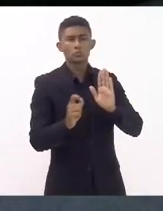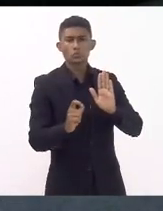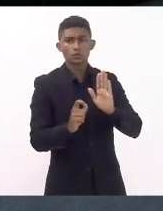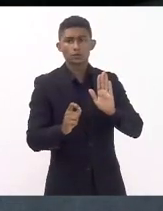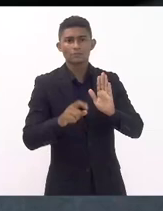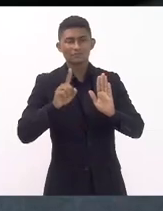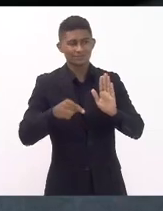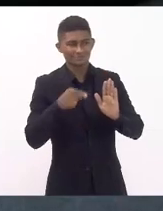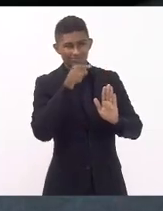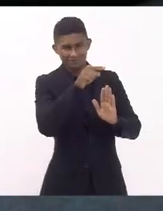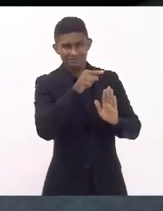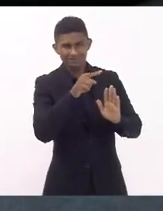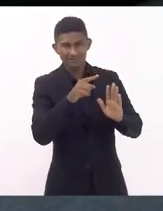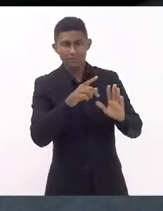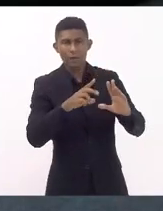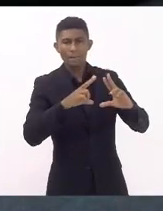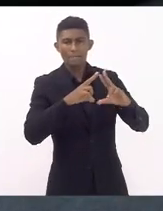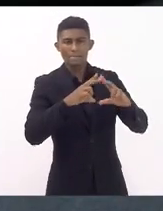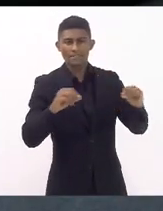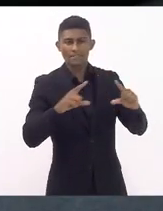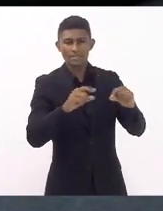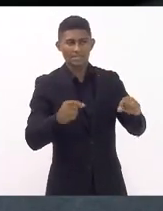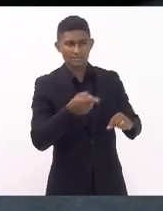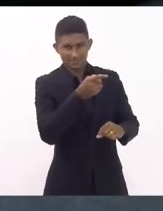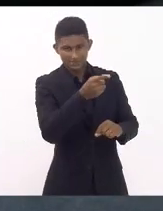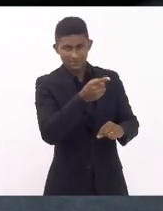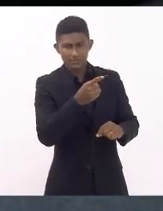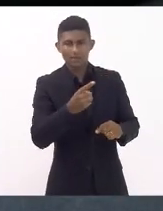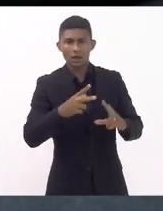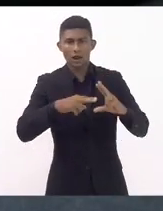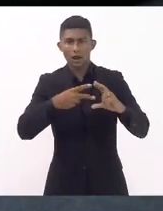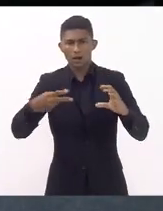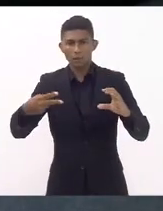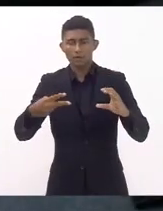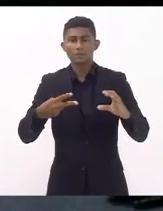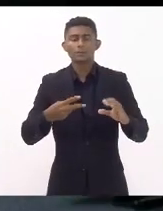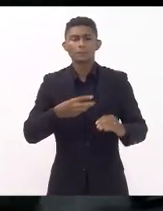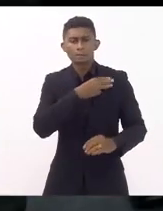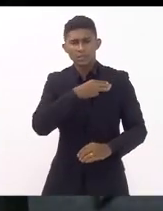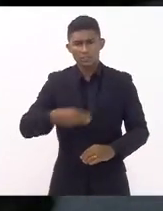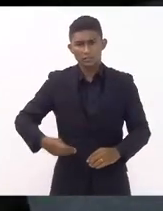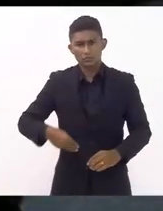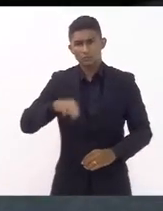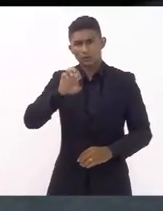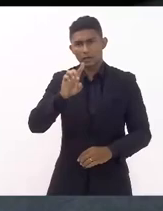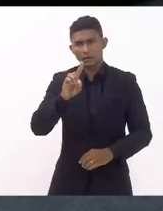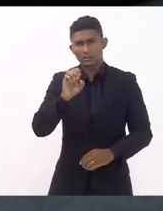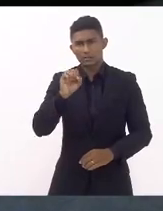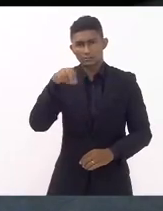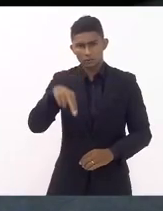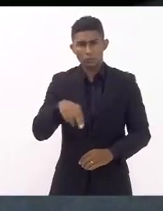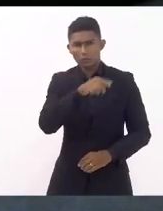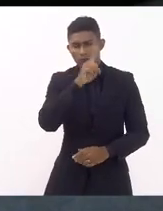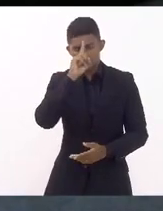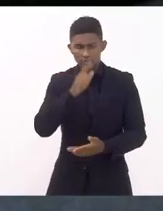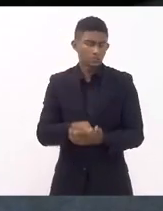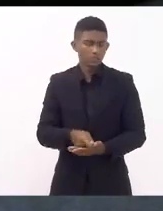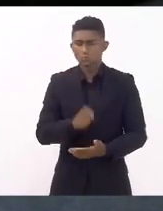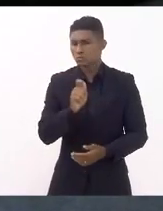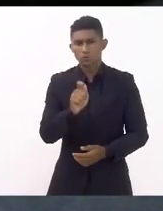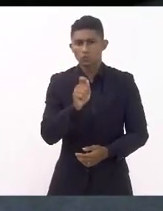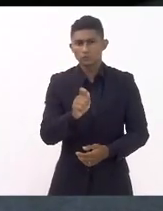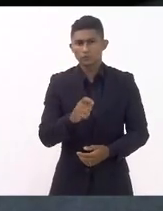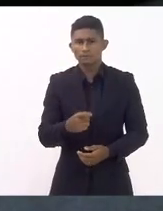de Brasília. O ministro Edson Fachin decidiu que não é legal a existência